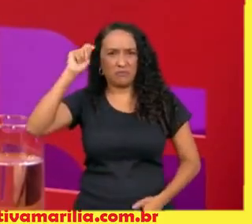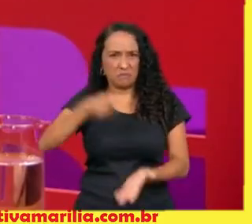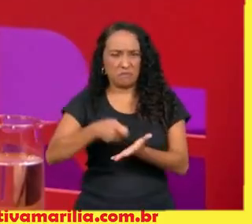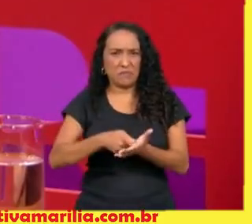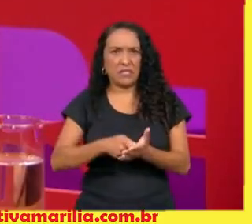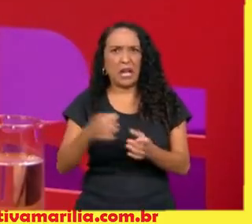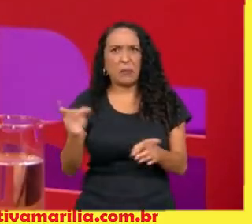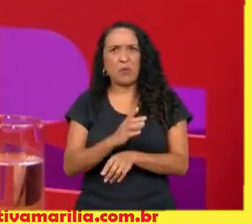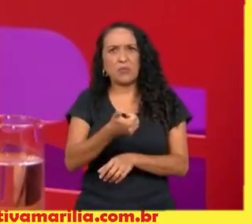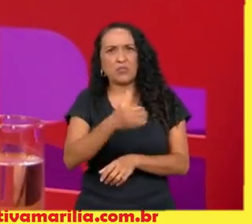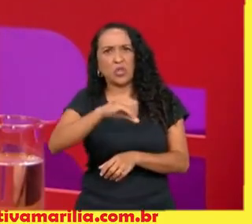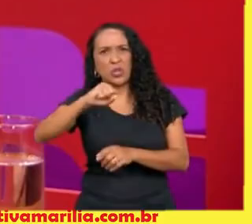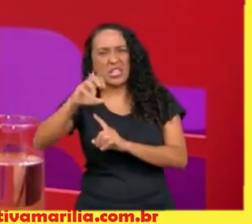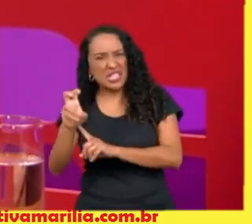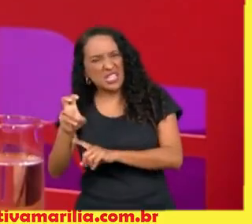Verdade foi em